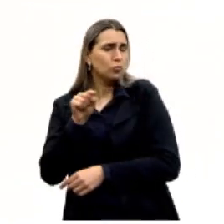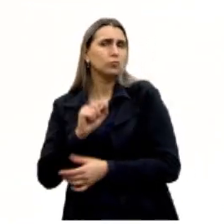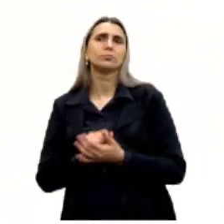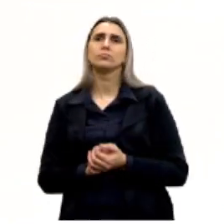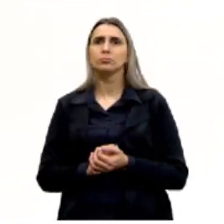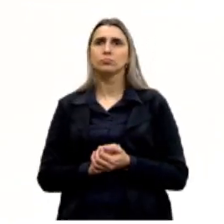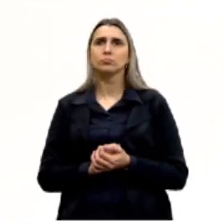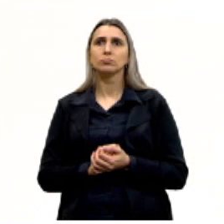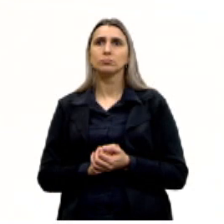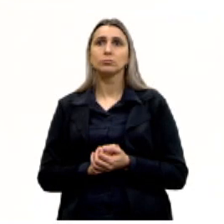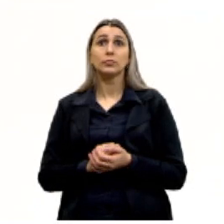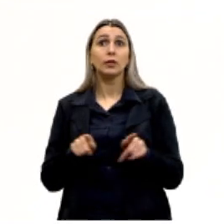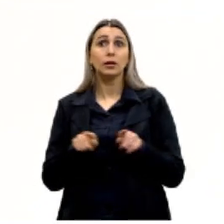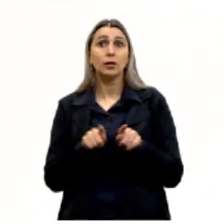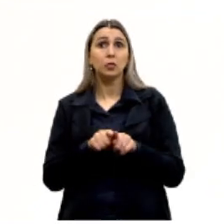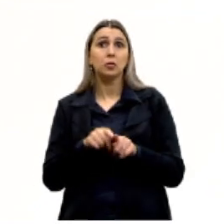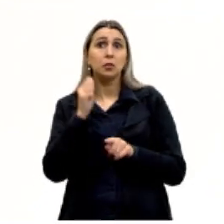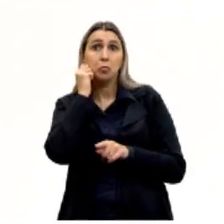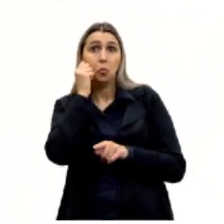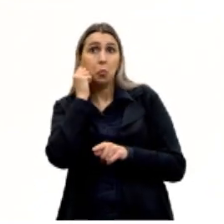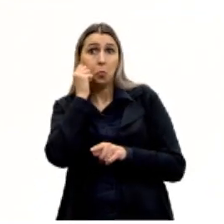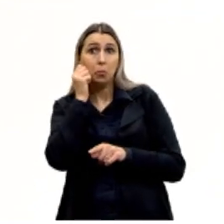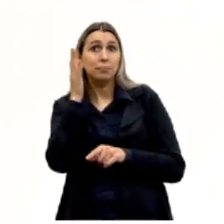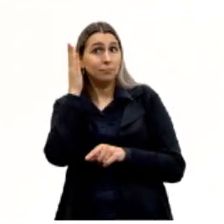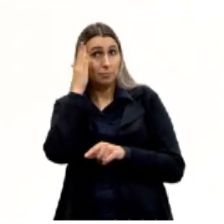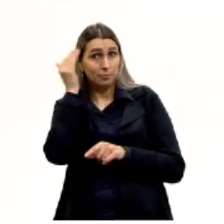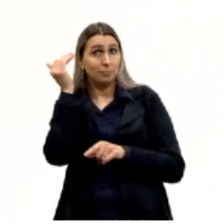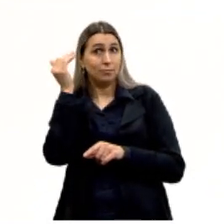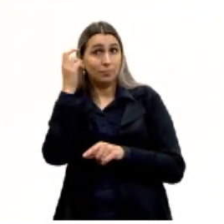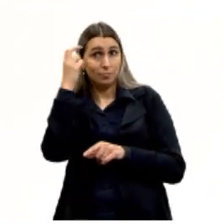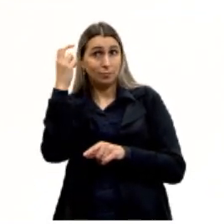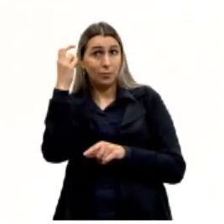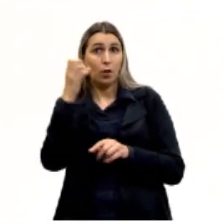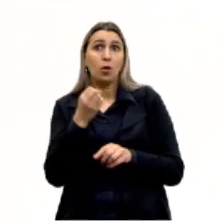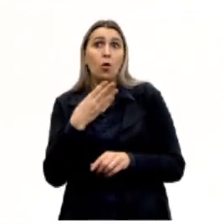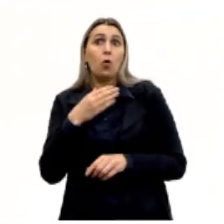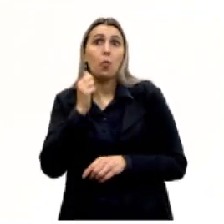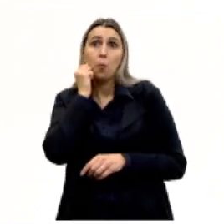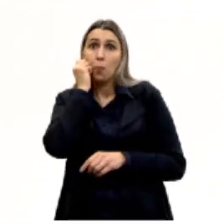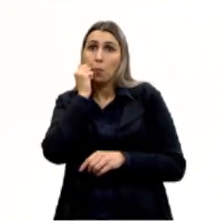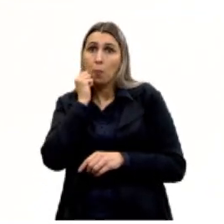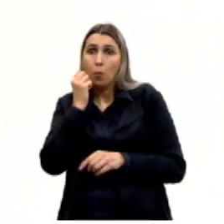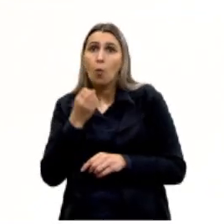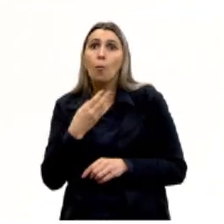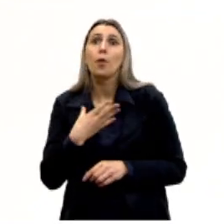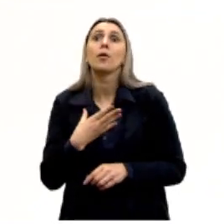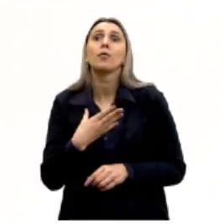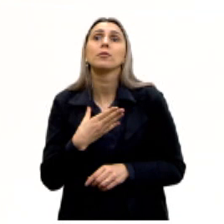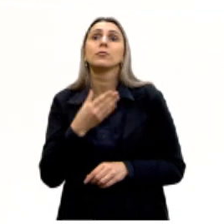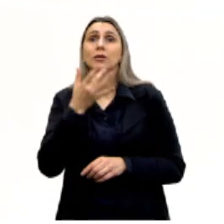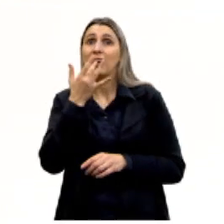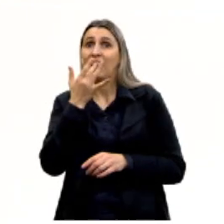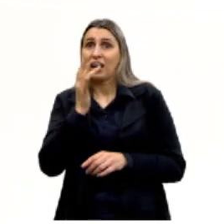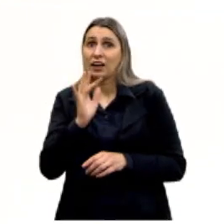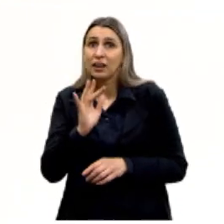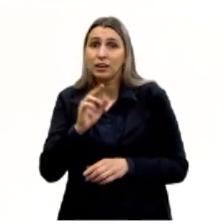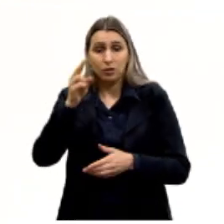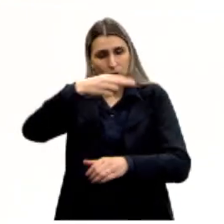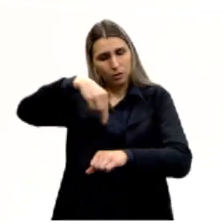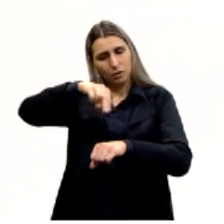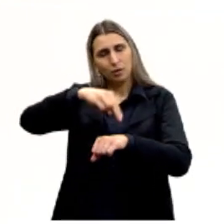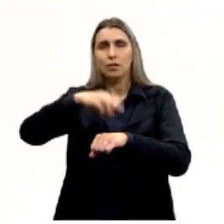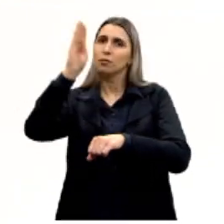aluno a e do Mulato sabido mas o bom negro eo bom branco da